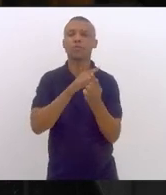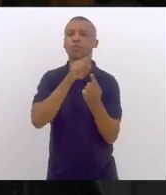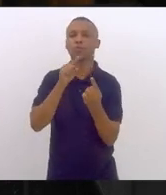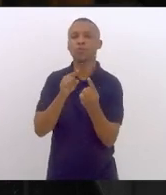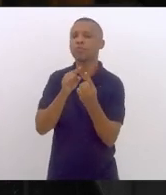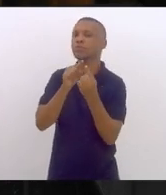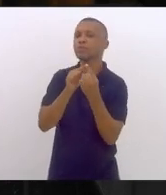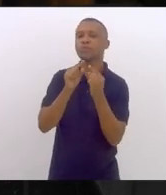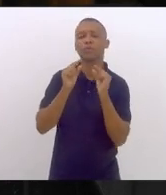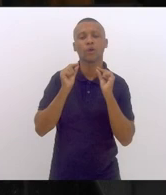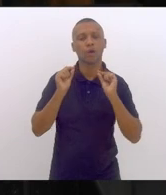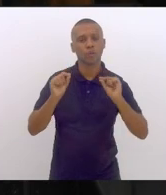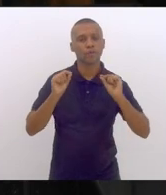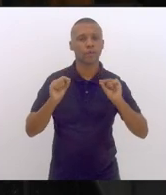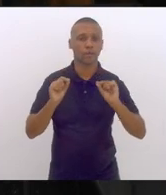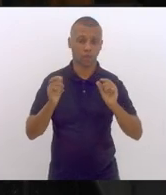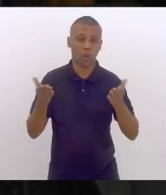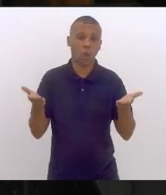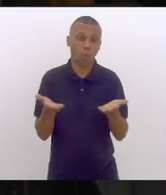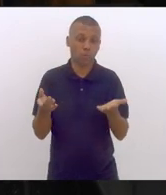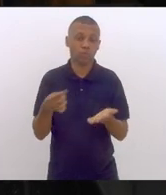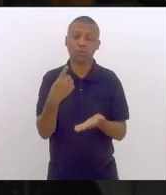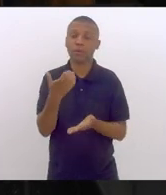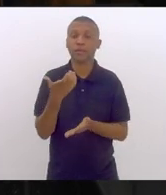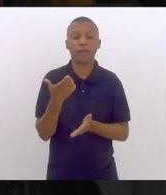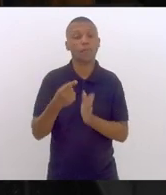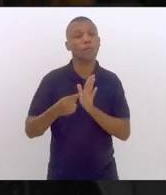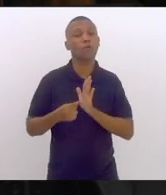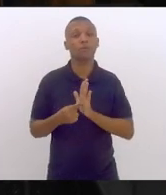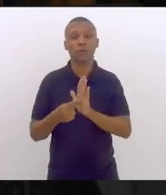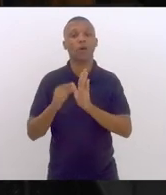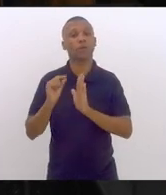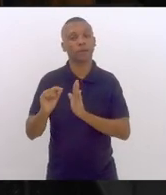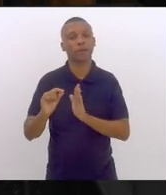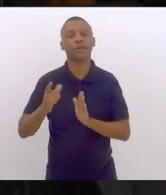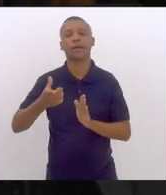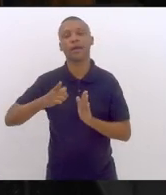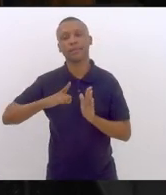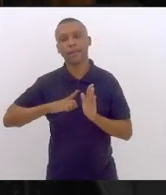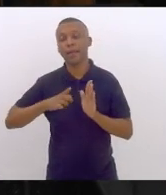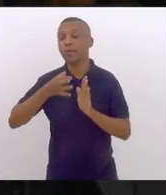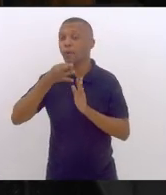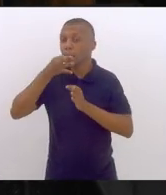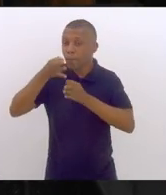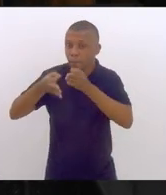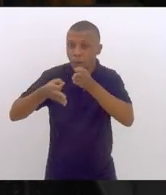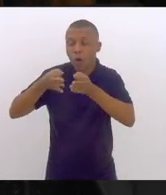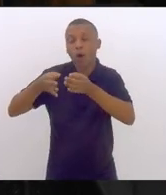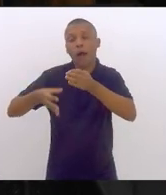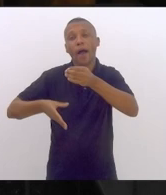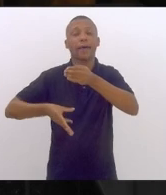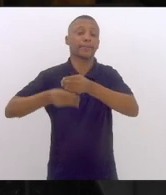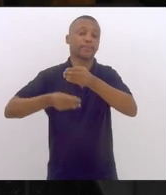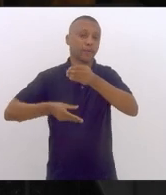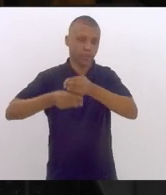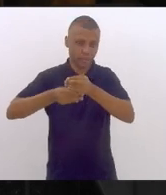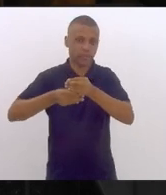Legislativa de hoje já com as emendas da ccj